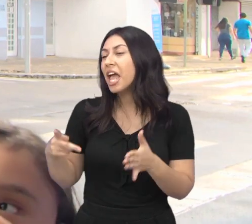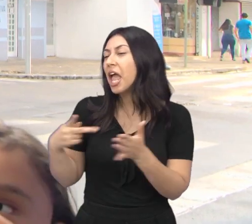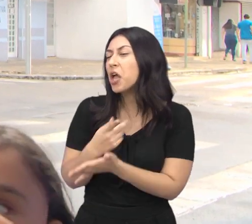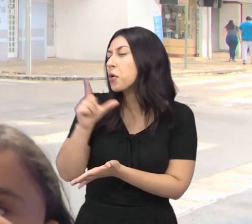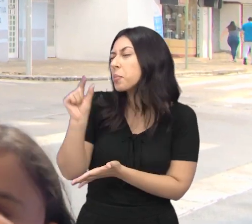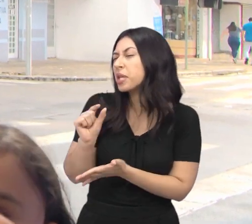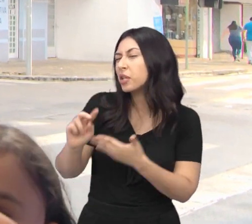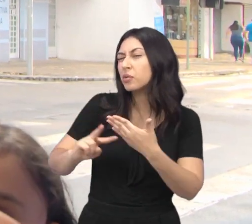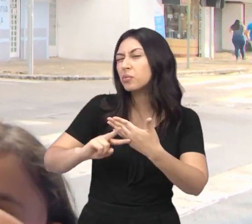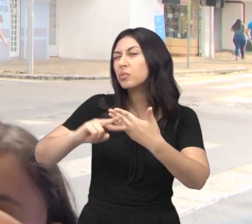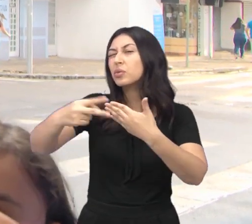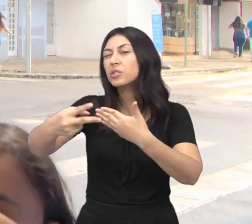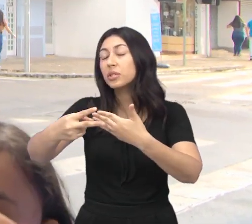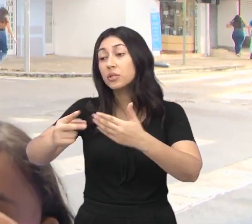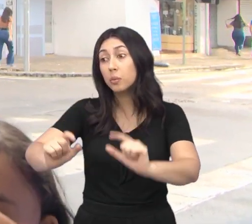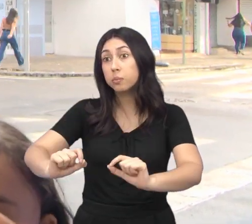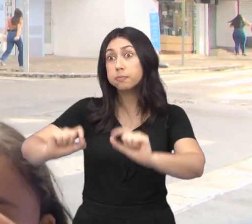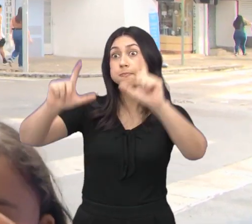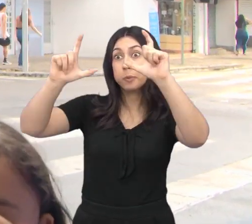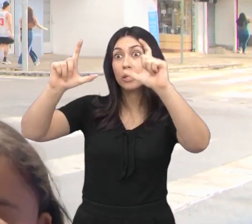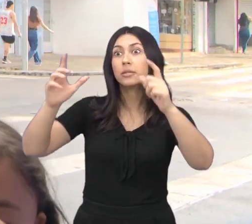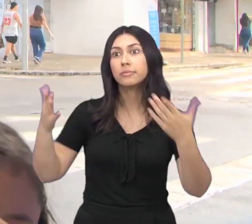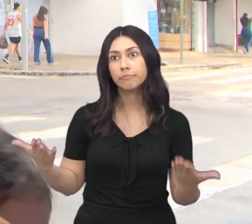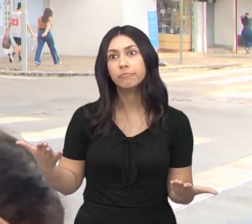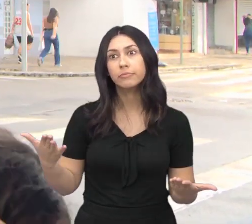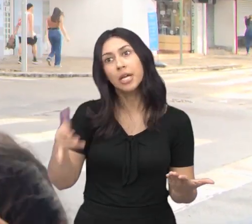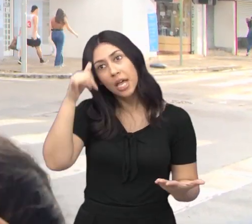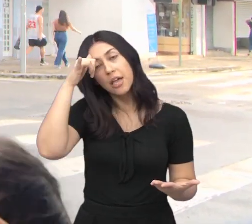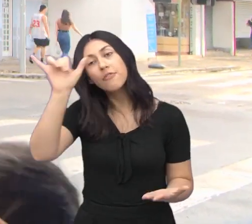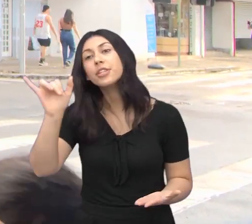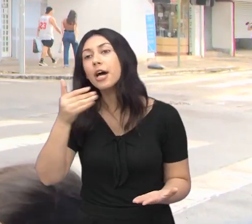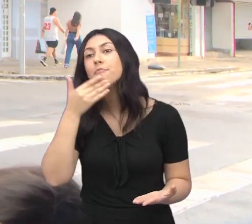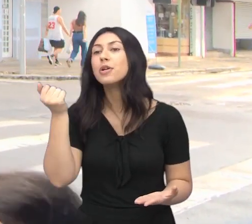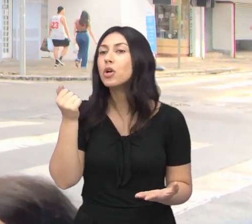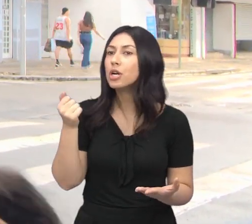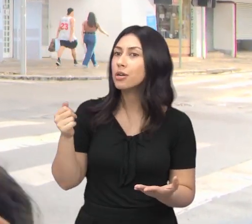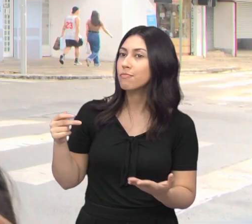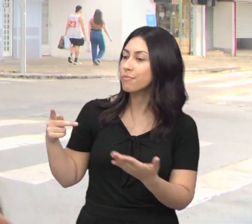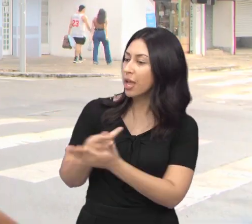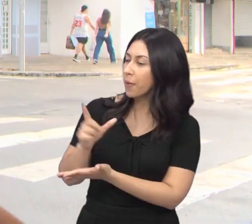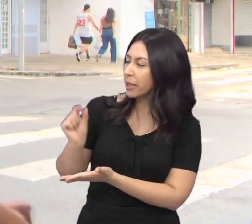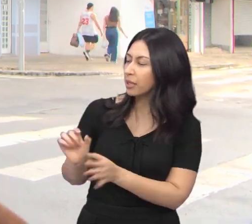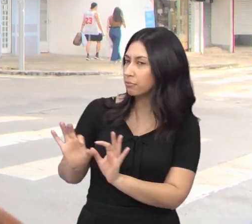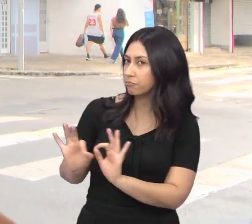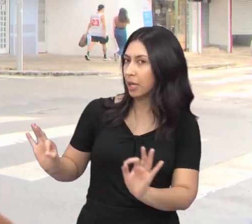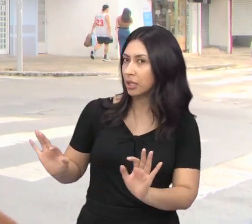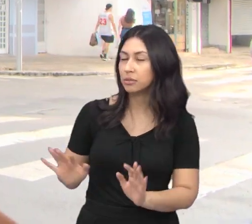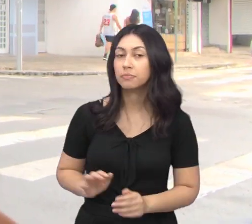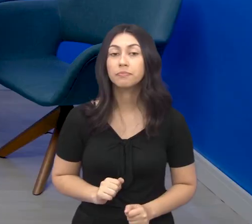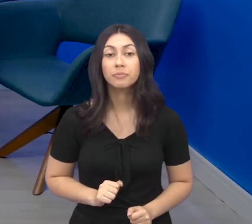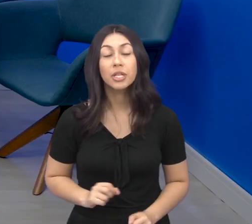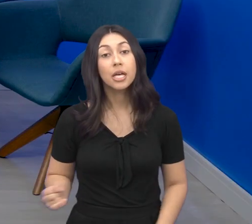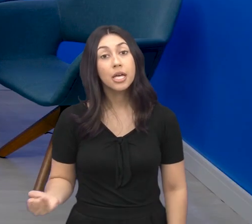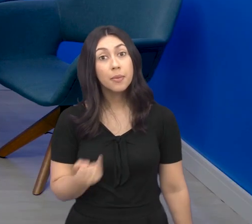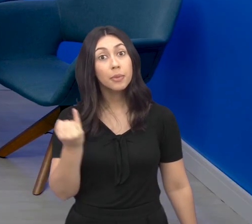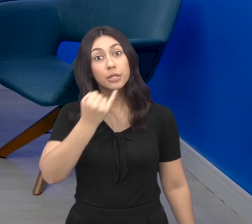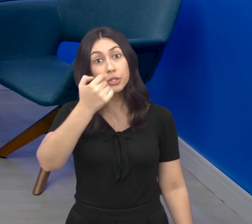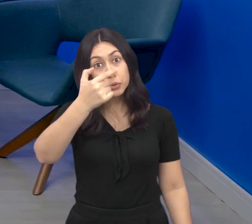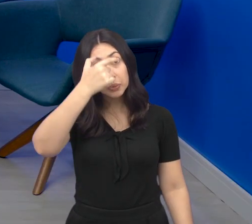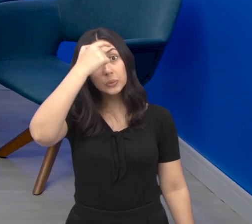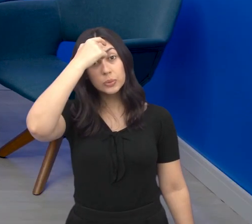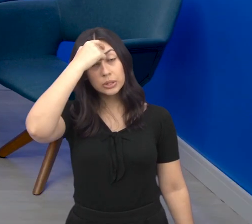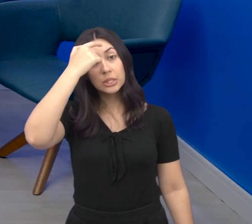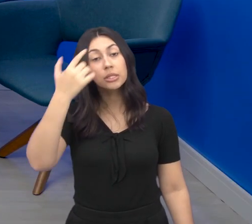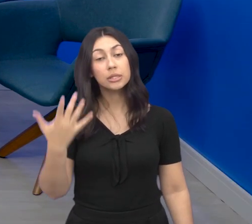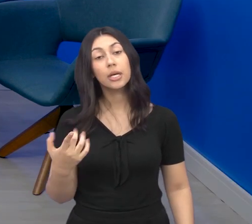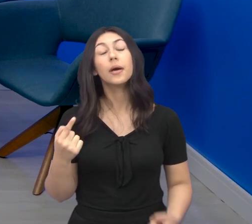para o pequeno erro futuramente não virar um grande erro, entendeu? E para evitar isso aí já é bom cortar logo nos pequenos erros logo. Muito importante a